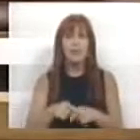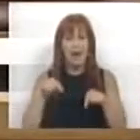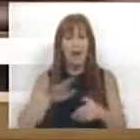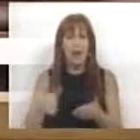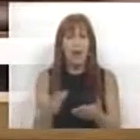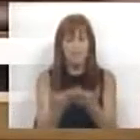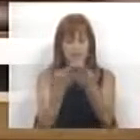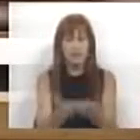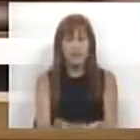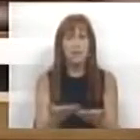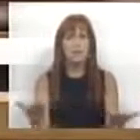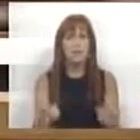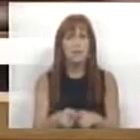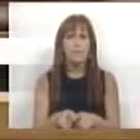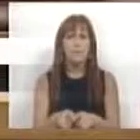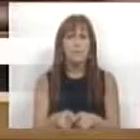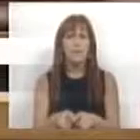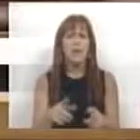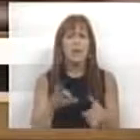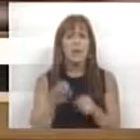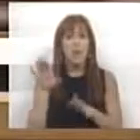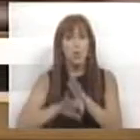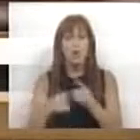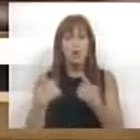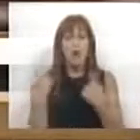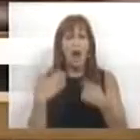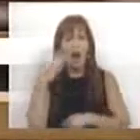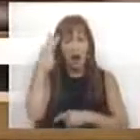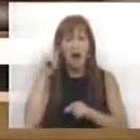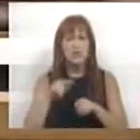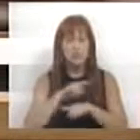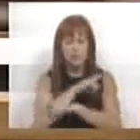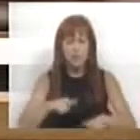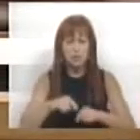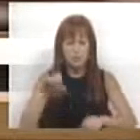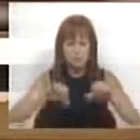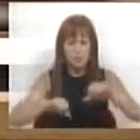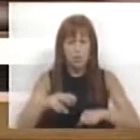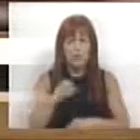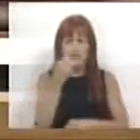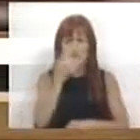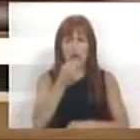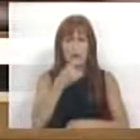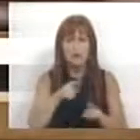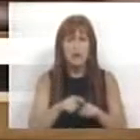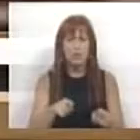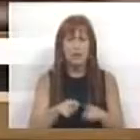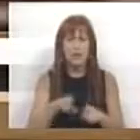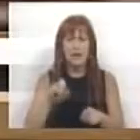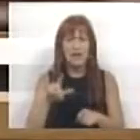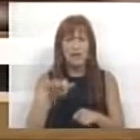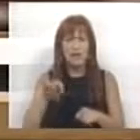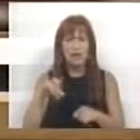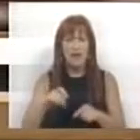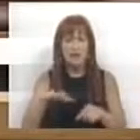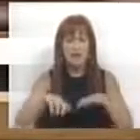aqui apresentada, refere que estão criadas condições para a proibição de produtos fitofarmacêuticos contendo glifosato em